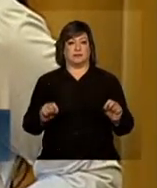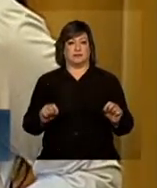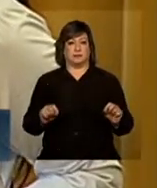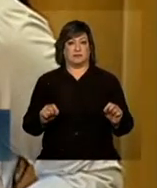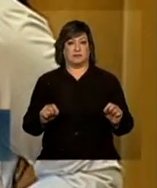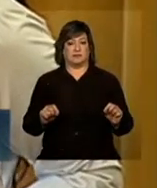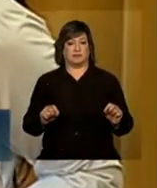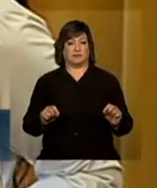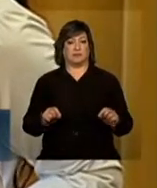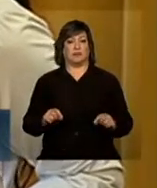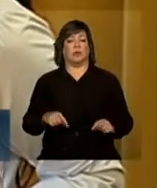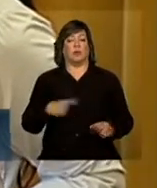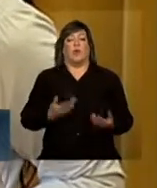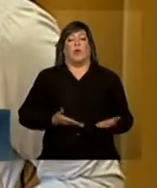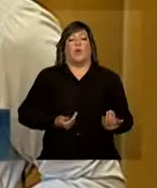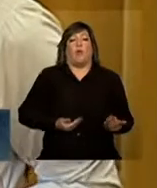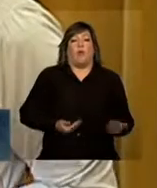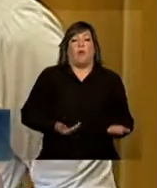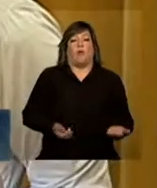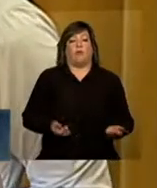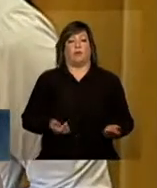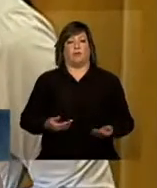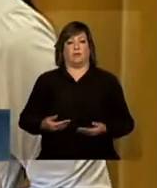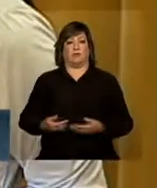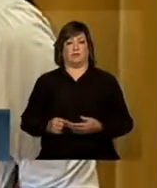da prematuridade,